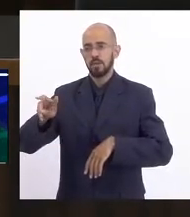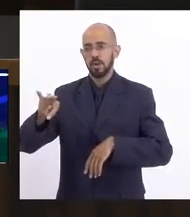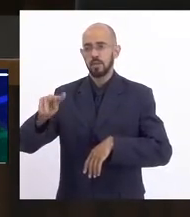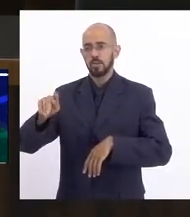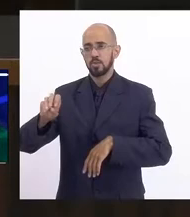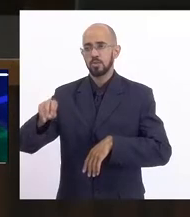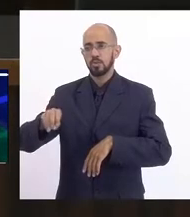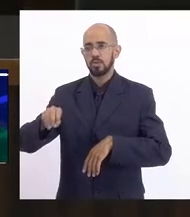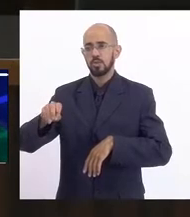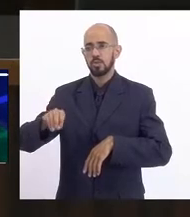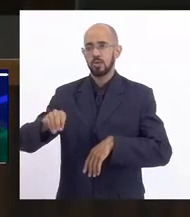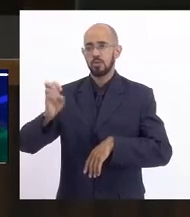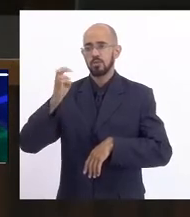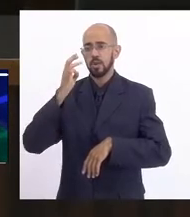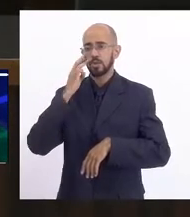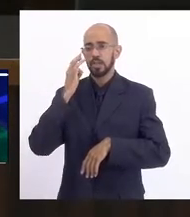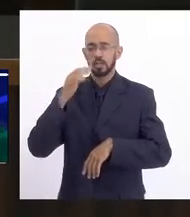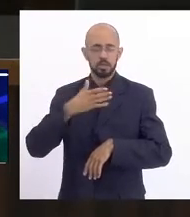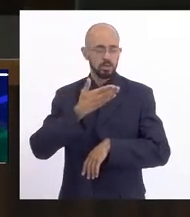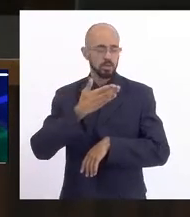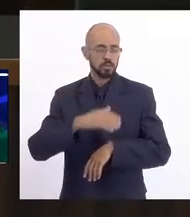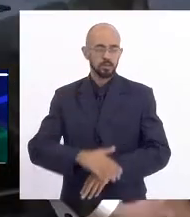Deputado Valdeque Carneiro.